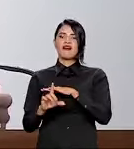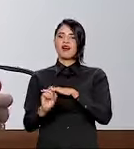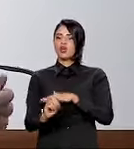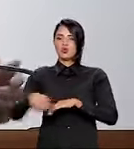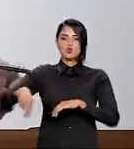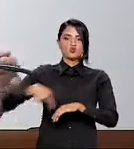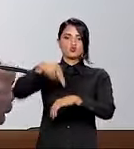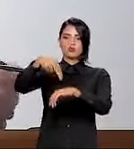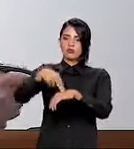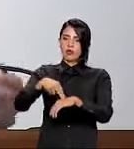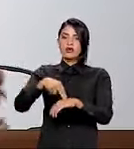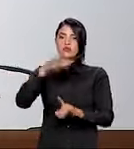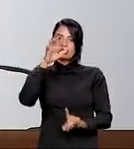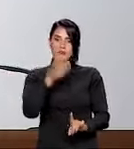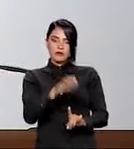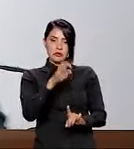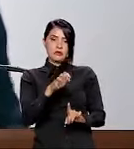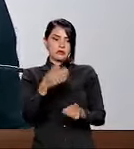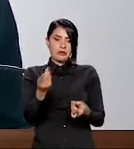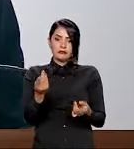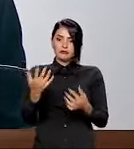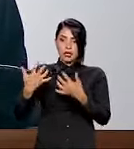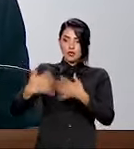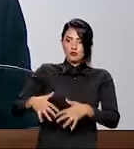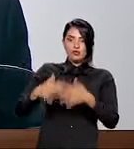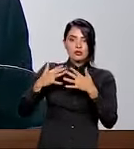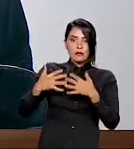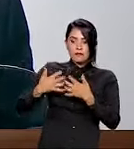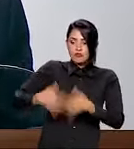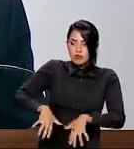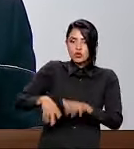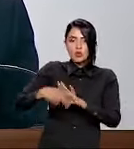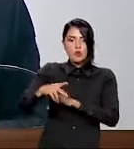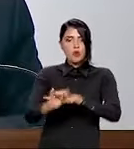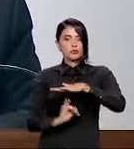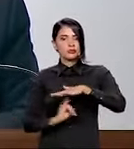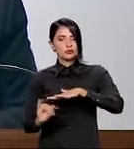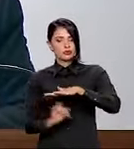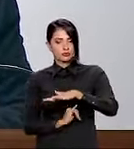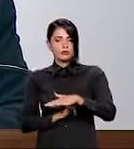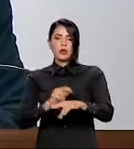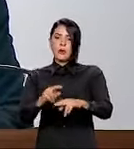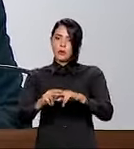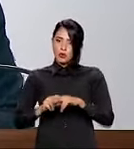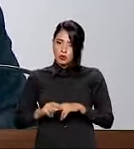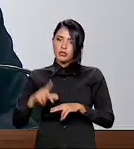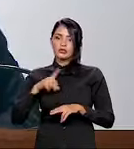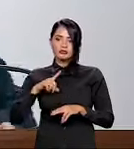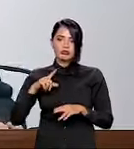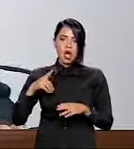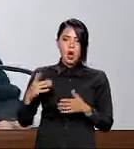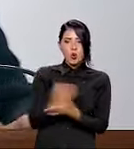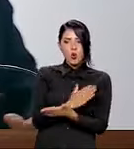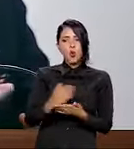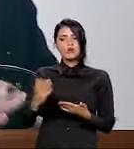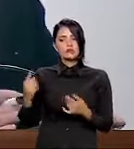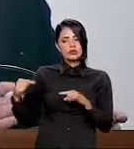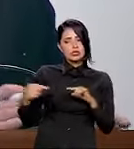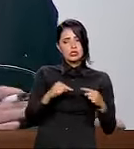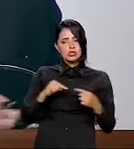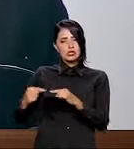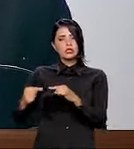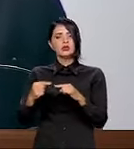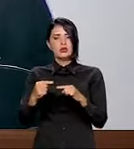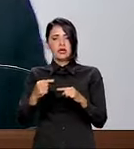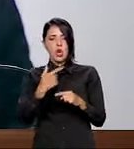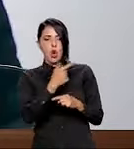uma interferência na política do funcionamento da instituição. Por isso que eu acho que tem consenso para algumas coisas e não